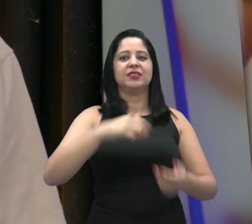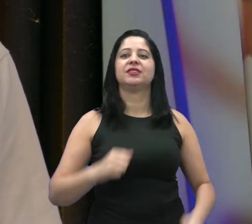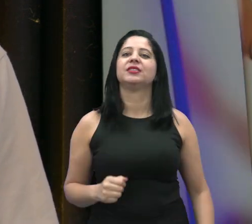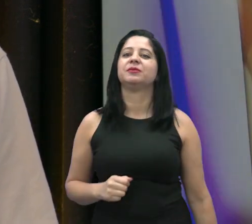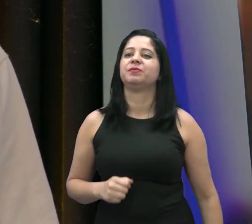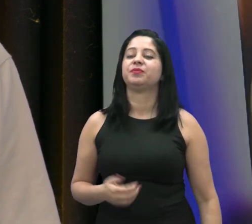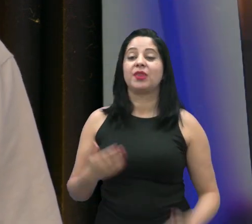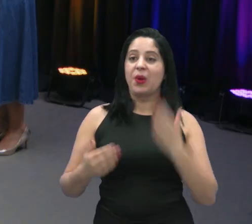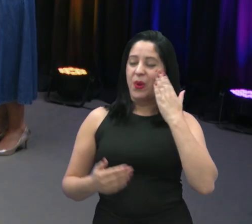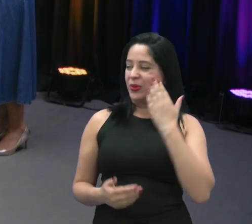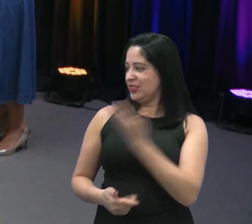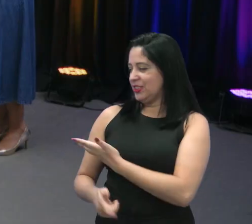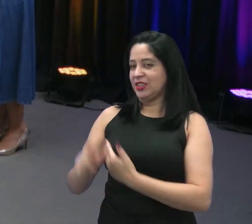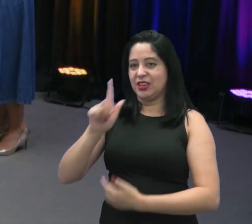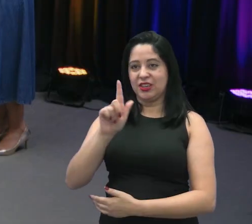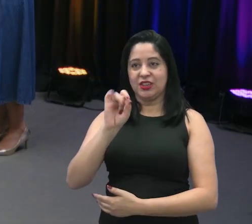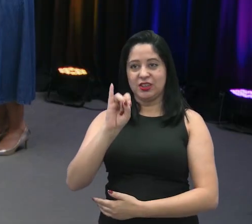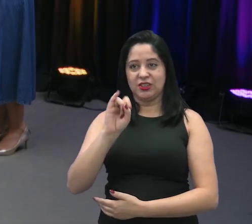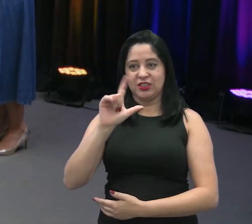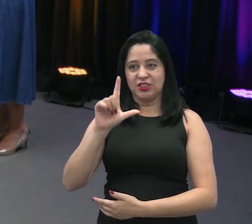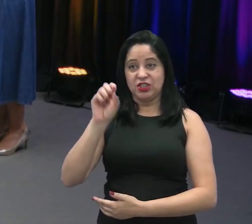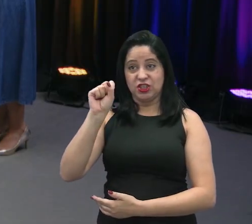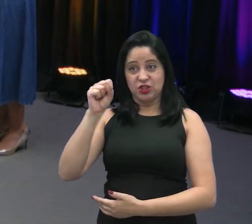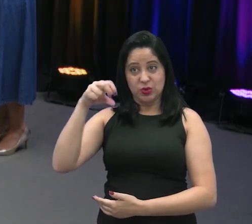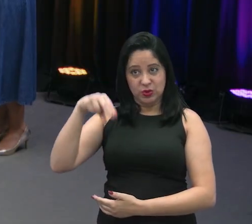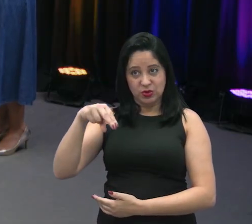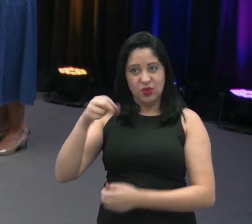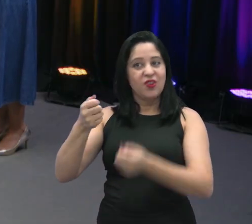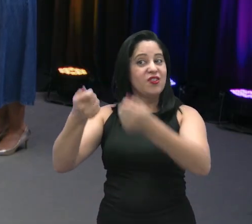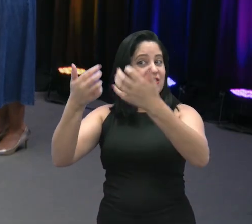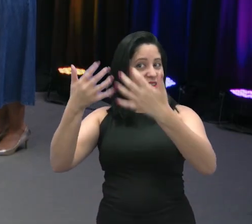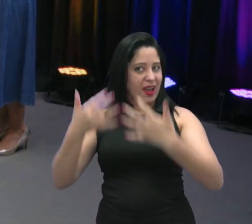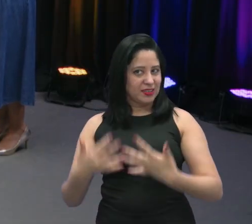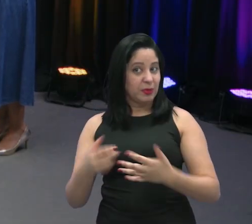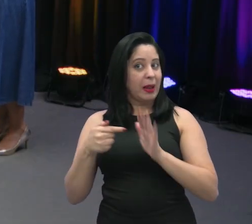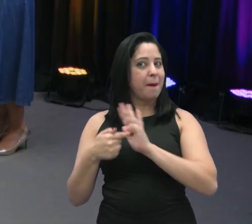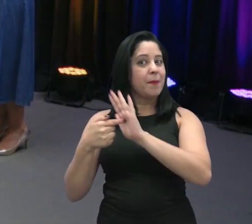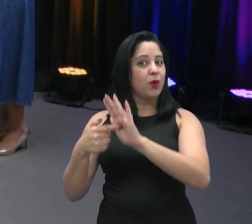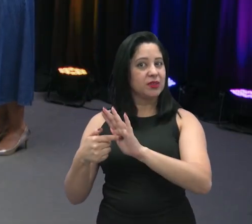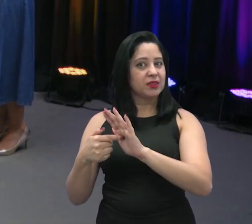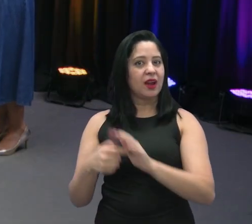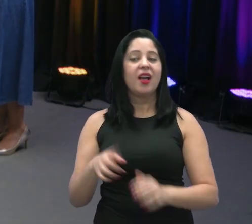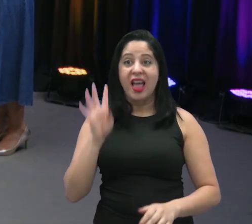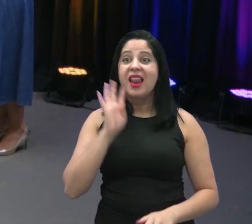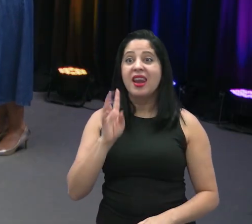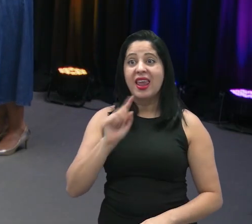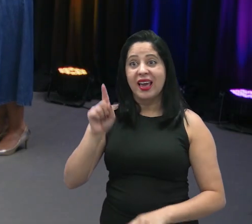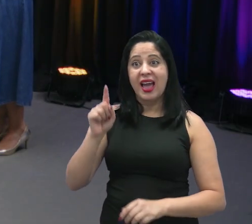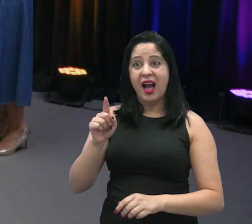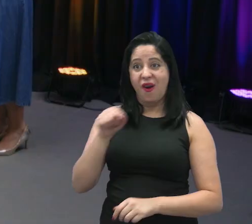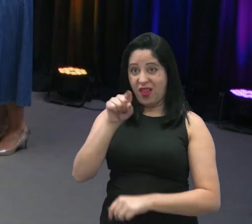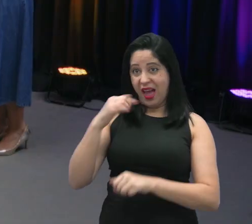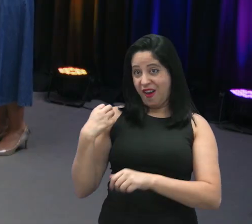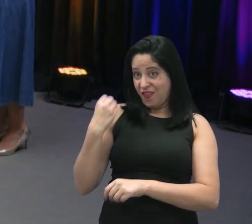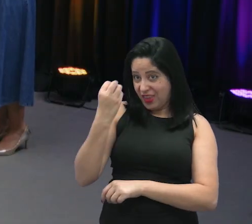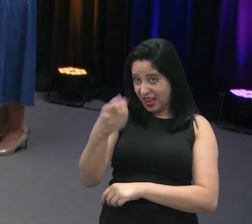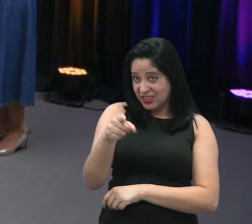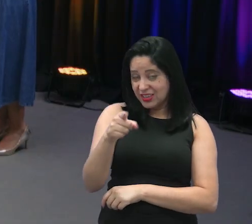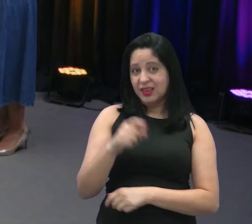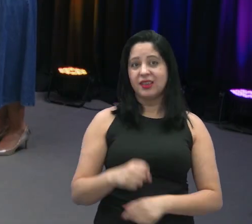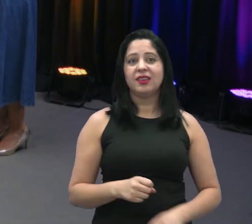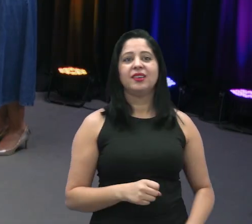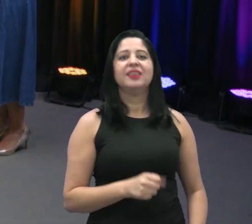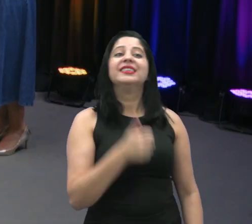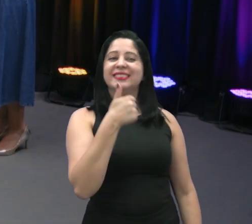maravilhoso pra gente. E o Gilson tá aqui hoje, né, para poder mostrar pra gente um pouquinho desse trabalho. Gilson, foi super legal estar em Joinville,